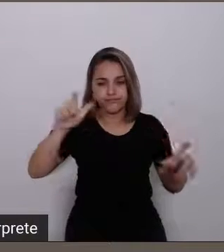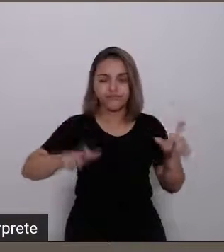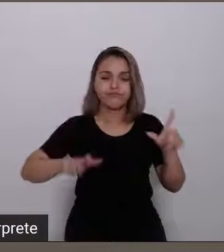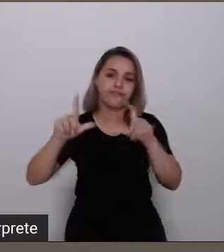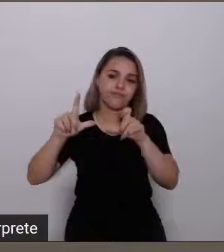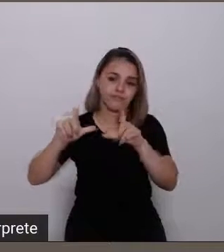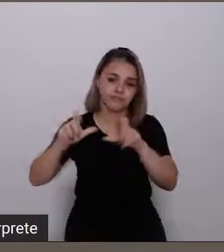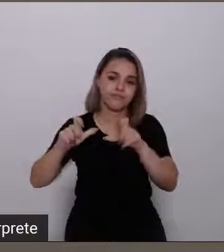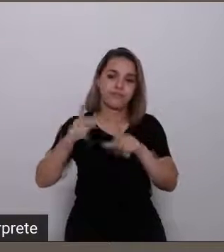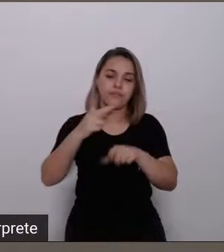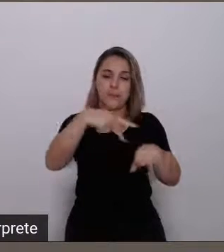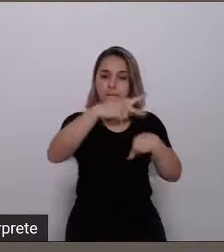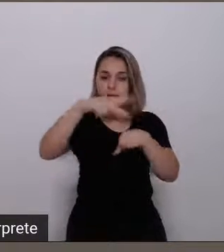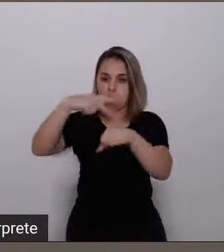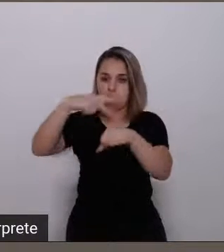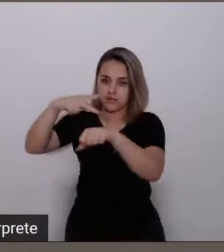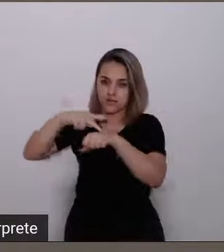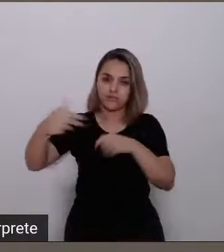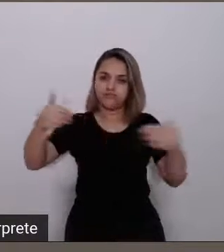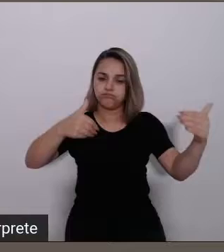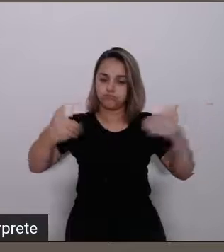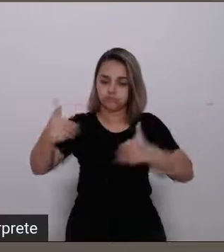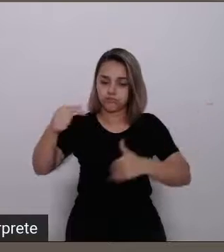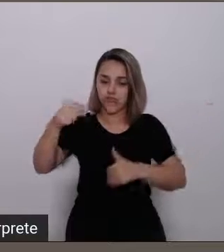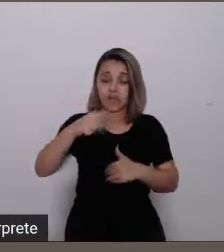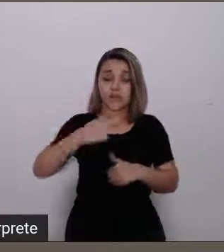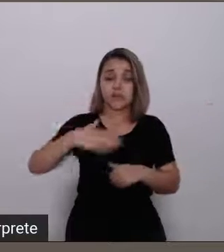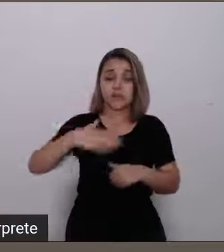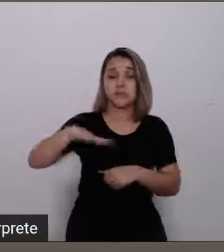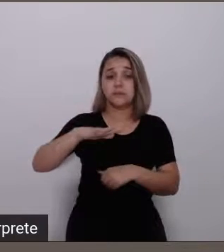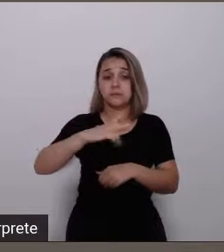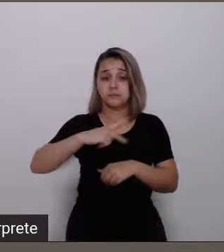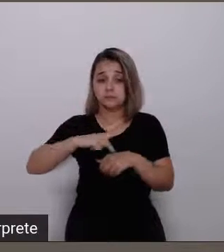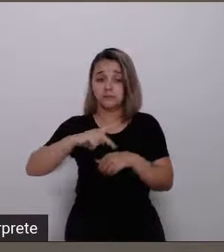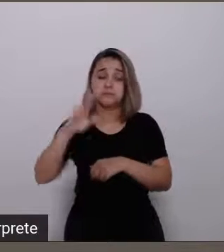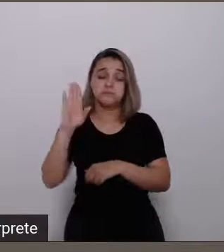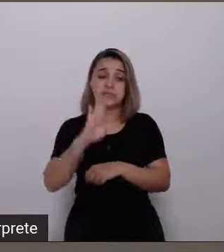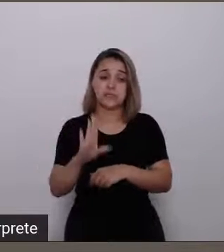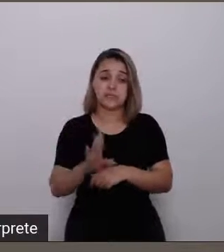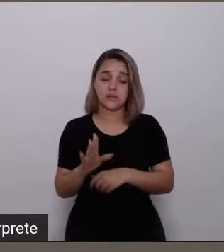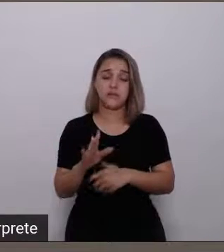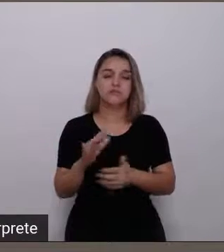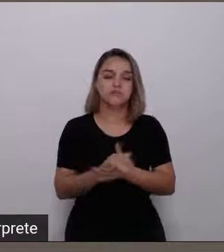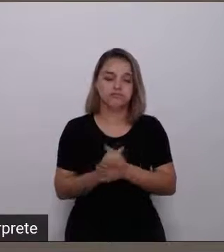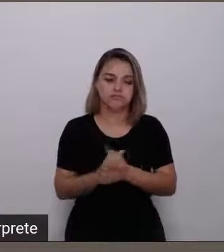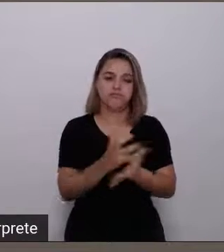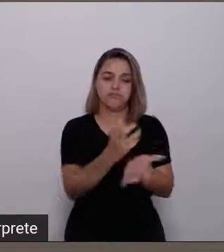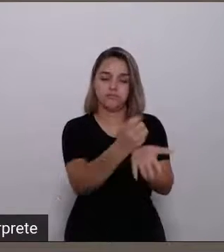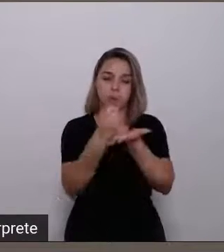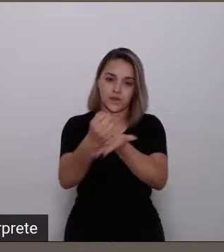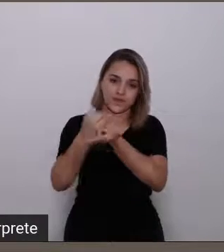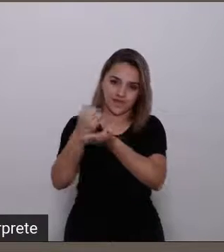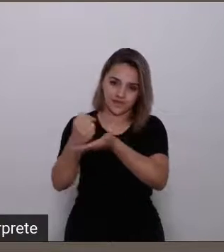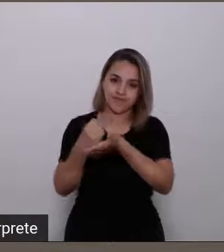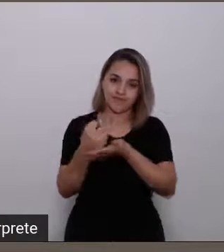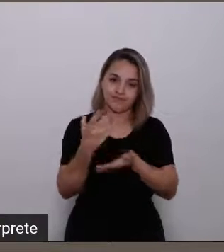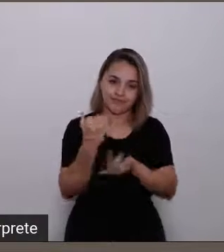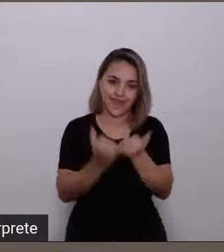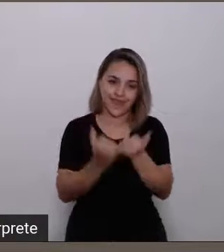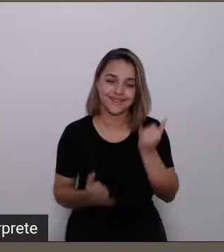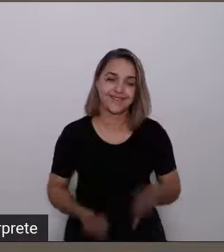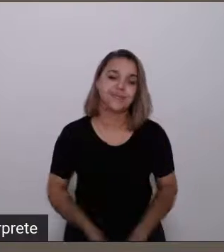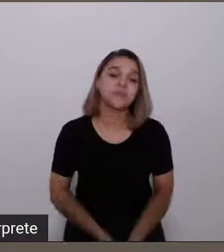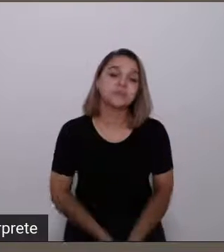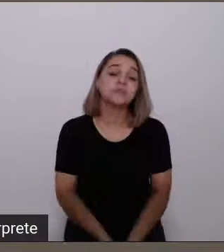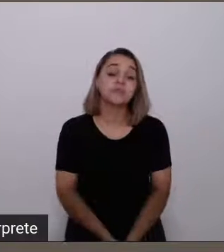quase uma importação, infelizmente, nesse sentido. Mas é isso. O importante é que